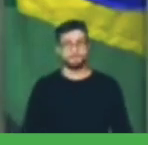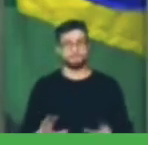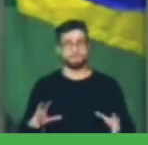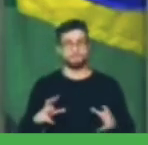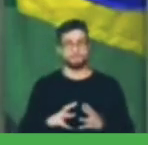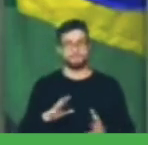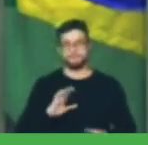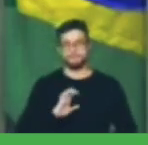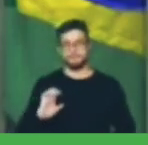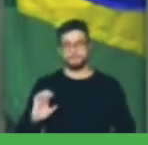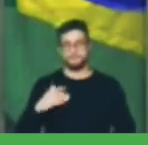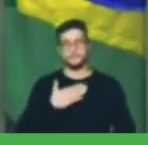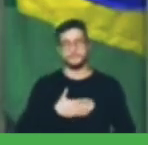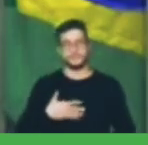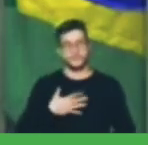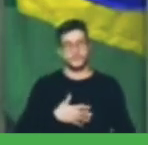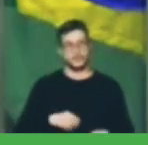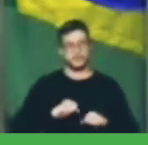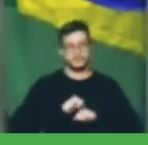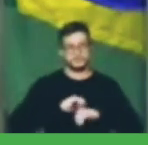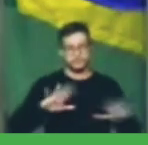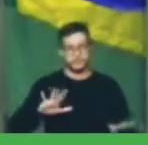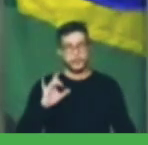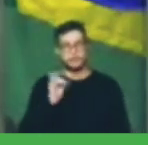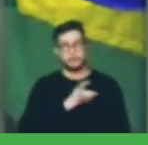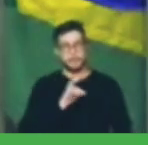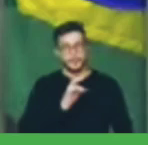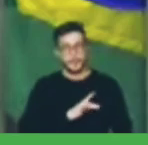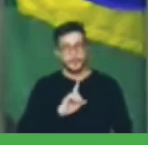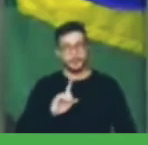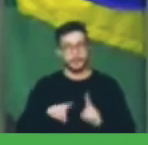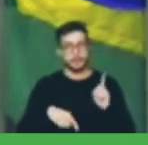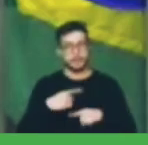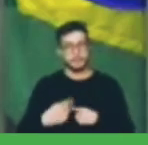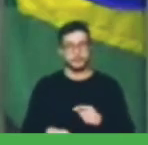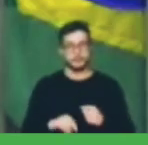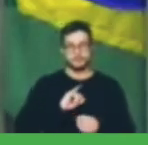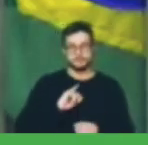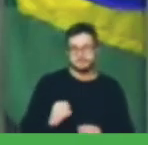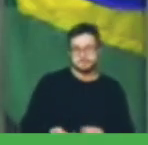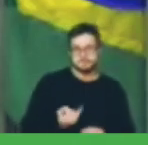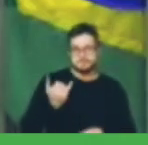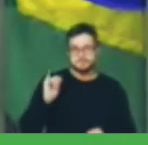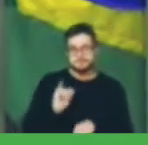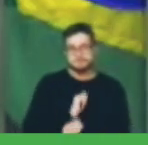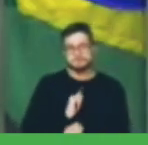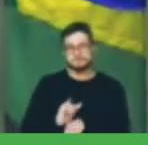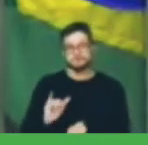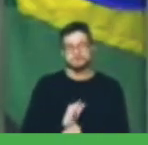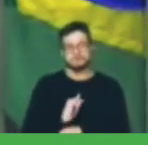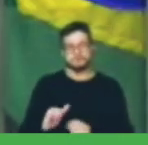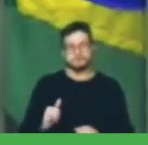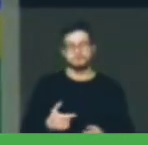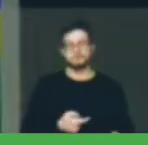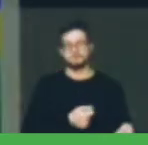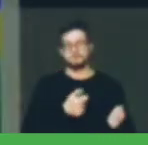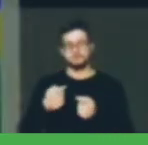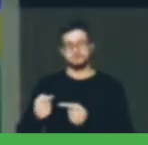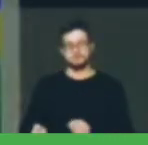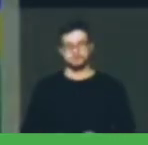gosta de levar medo para as pessoas, para depois usar do medo para colocar tudo dos